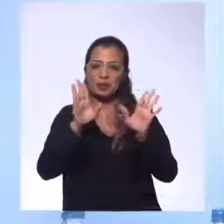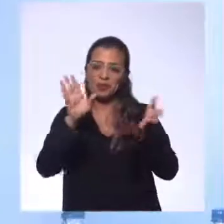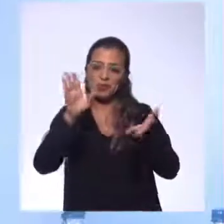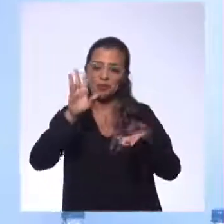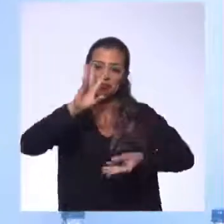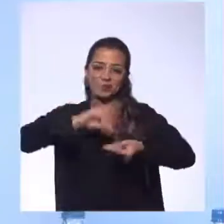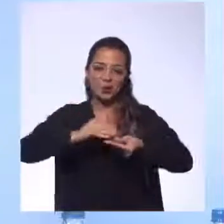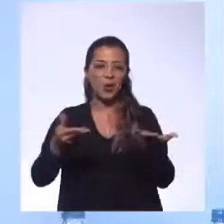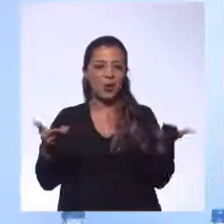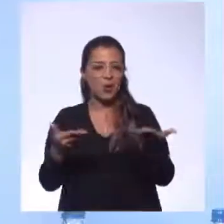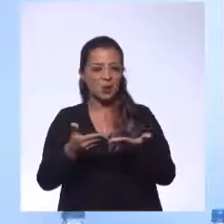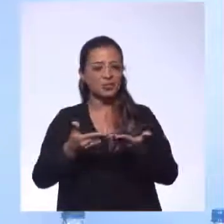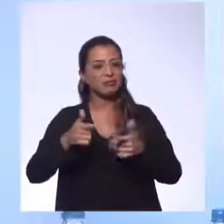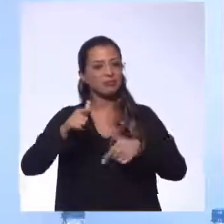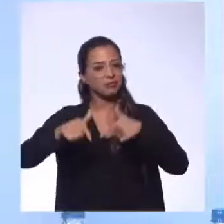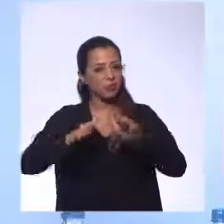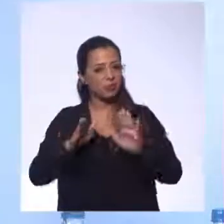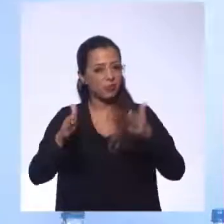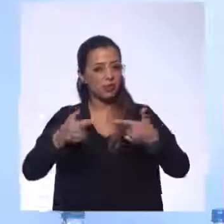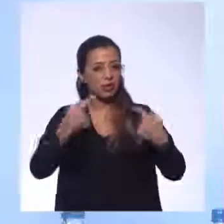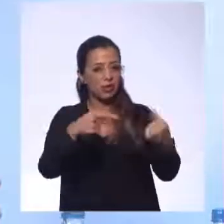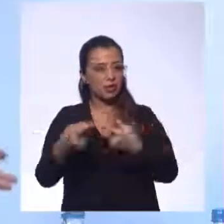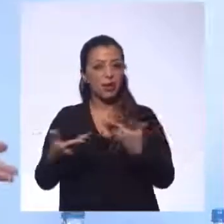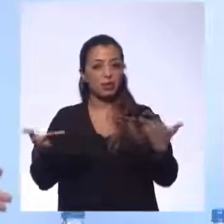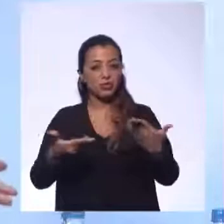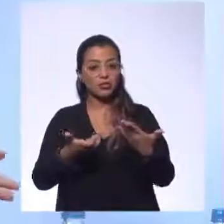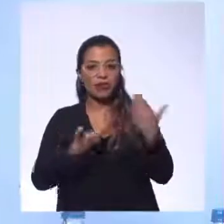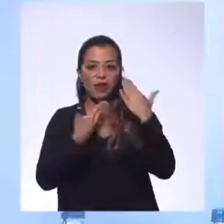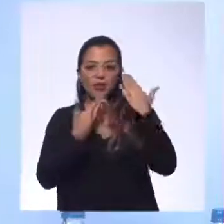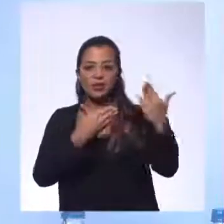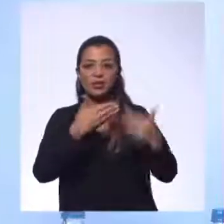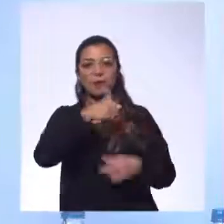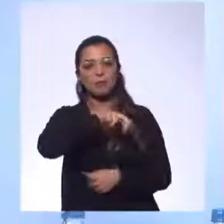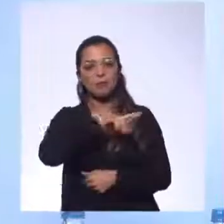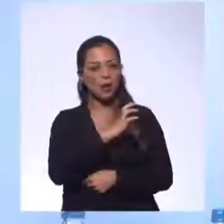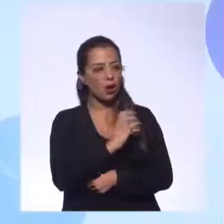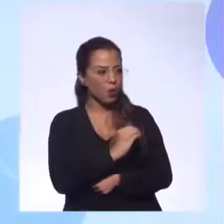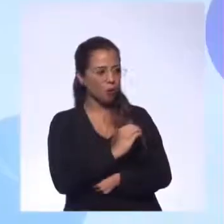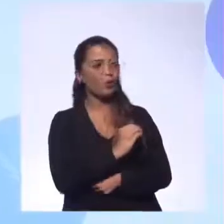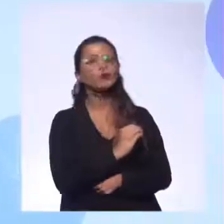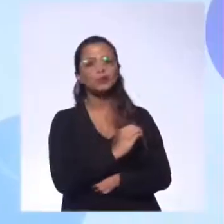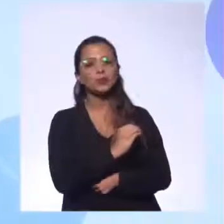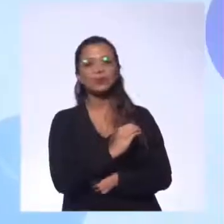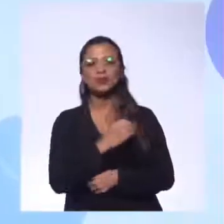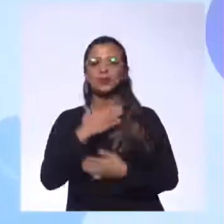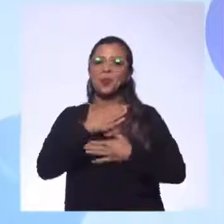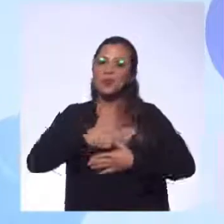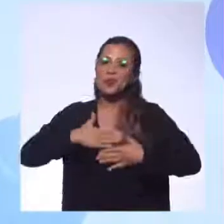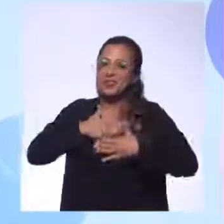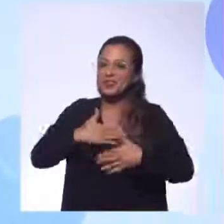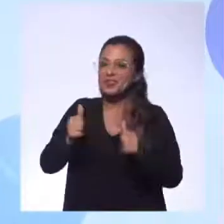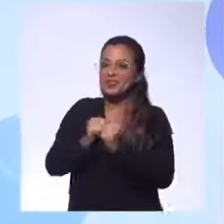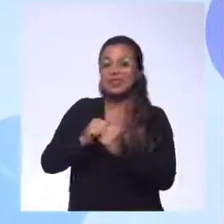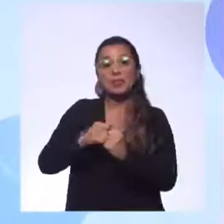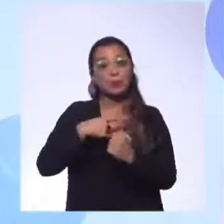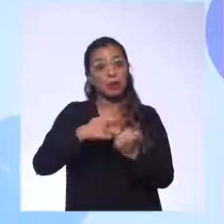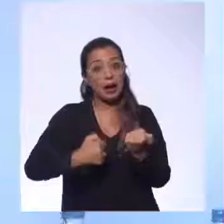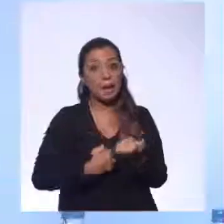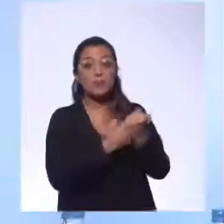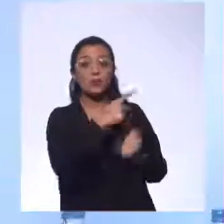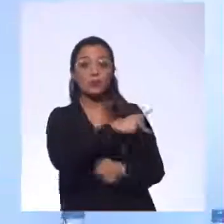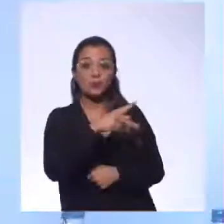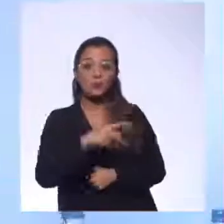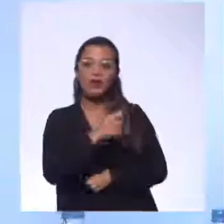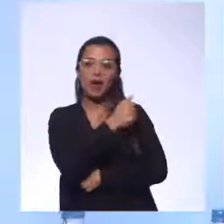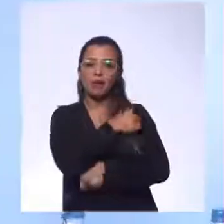hoje, tá? A gente trabalhou um pouquinho aqui com o debate. Quero agradecer ao professor Mauro Farias foi um prazer, por ter apoiado aos professores